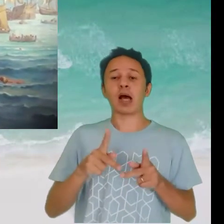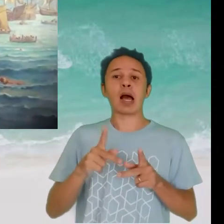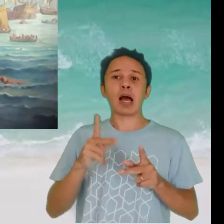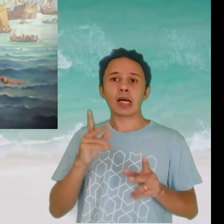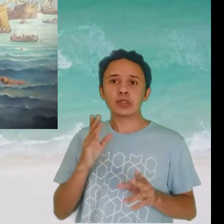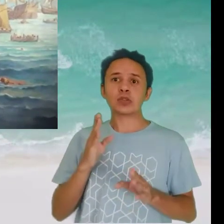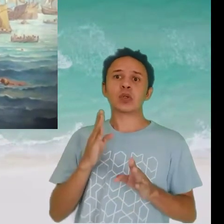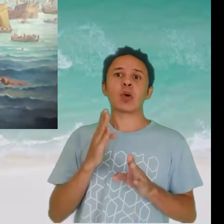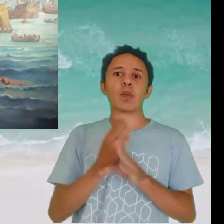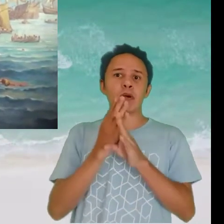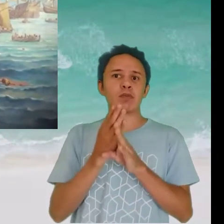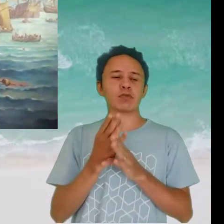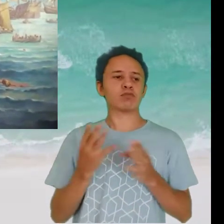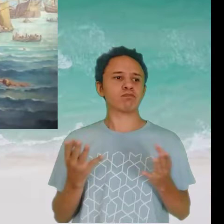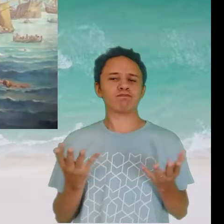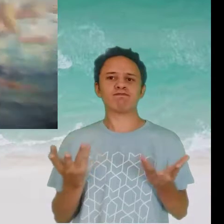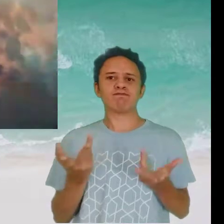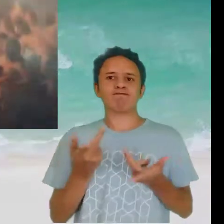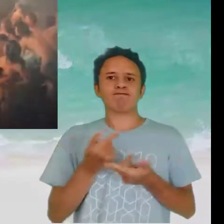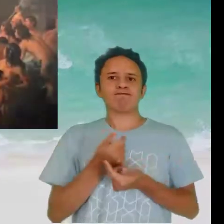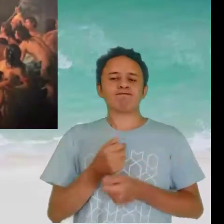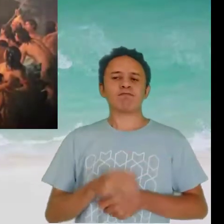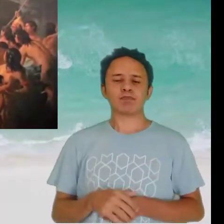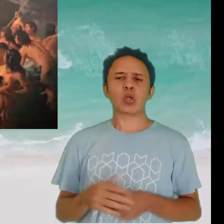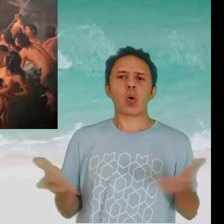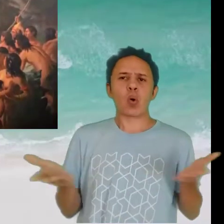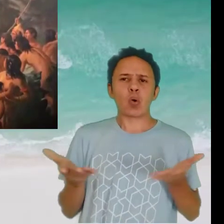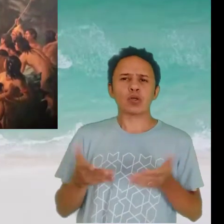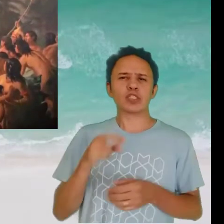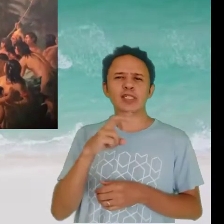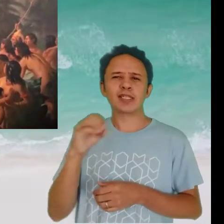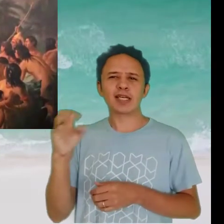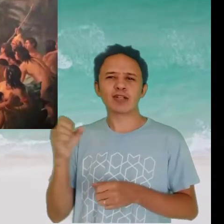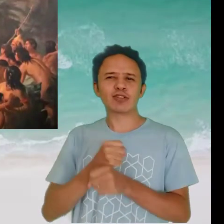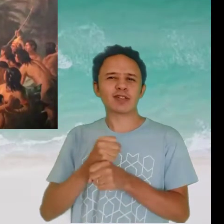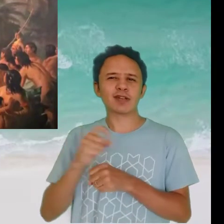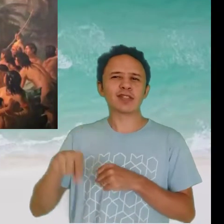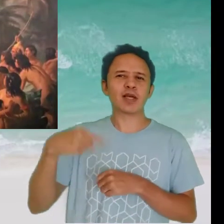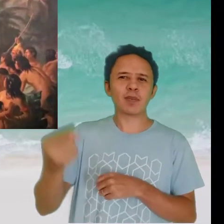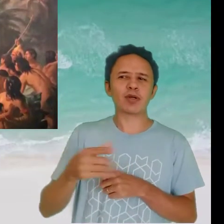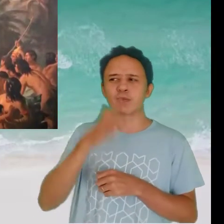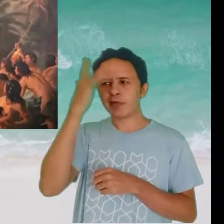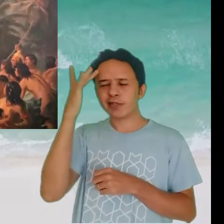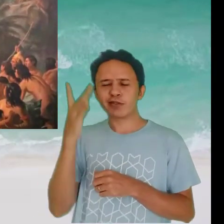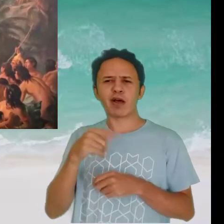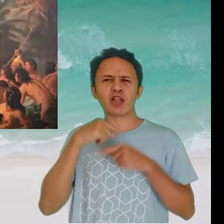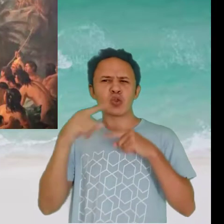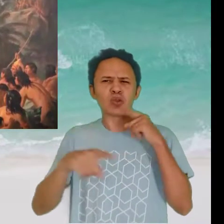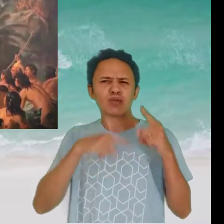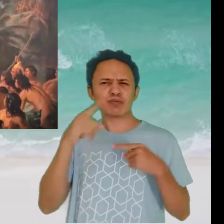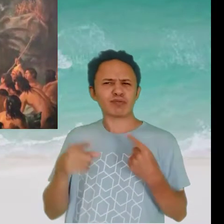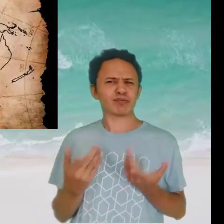um descobrimento na sua forma mais pura. E quem hoje, 500 anos depois, pode ter a audácia de questionar